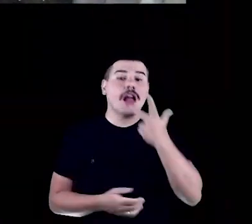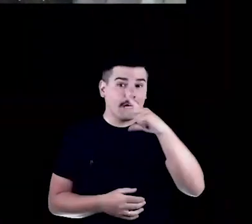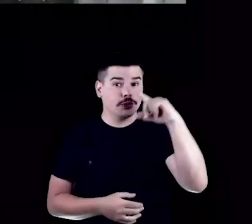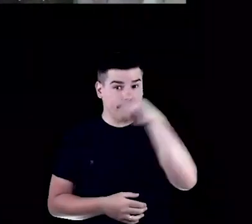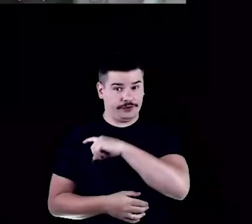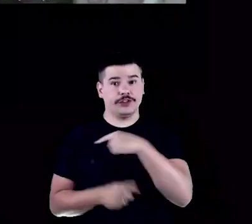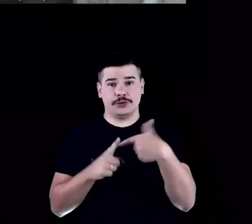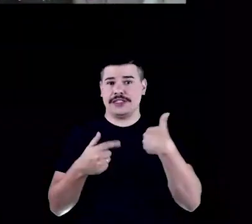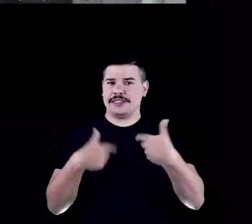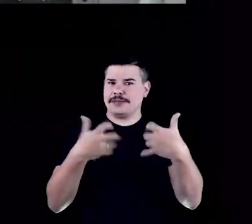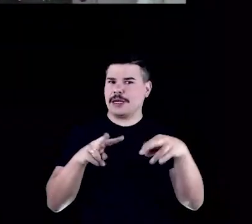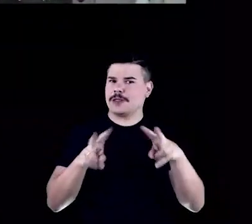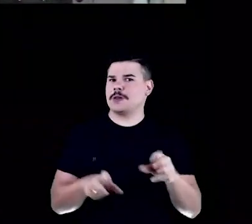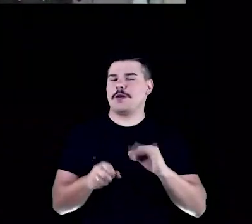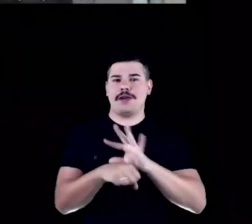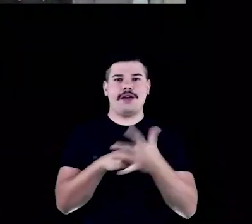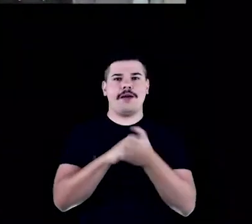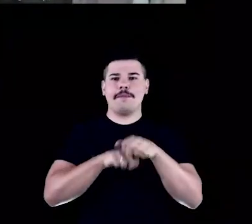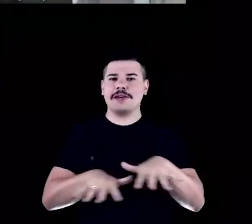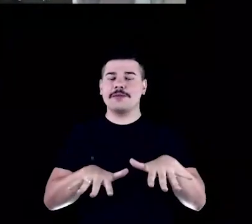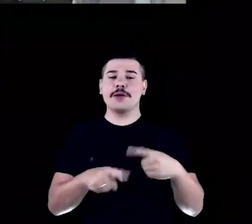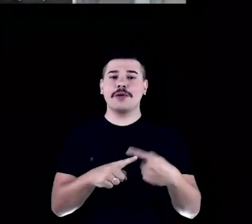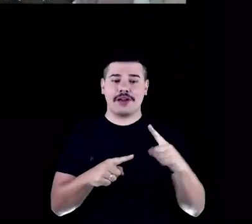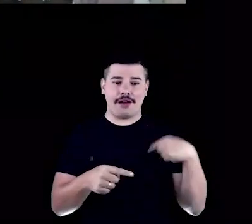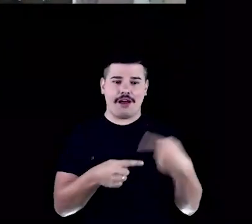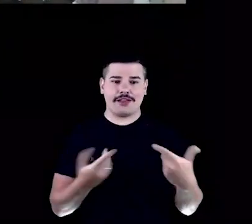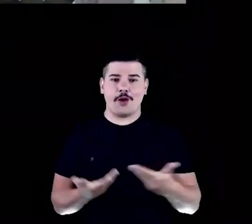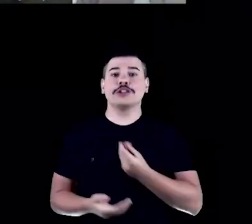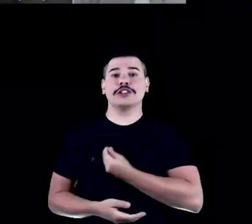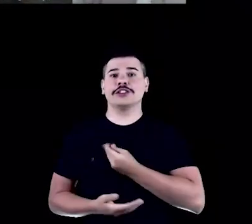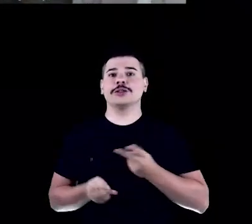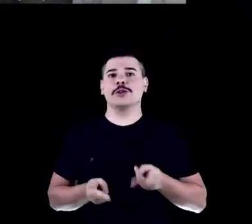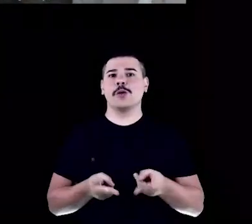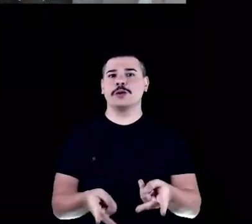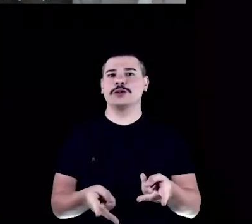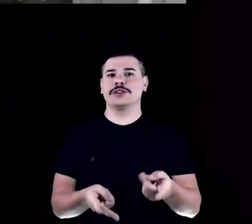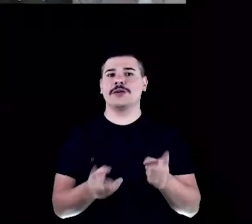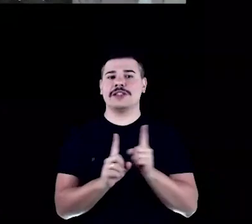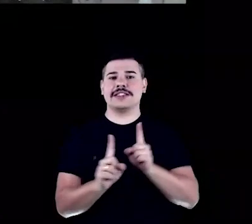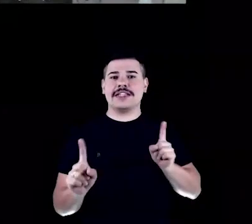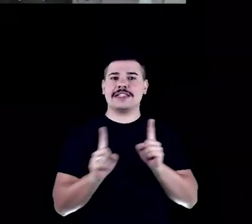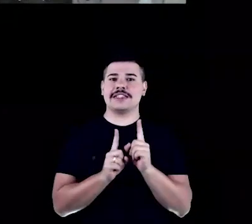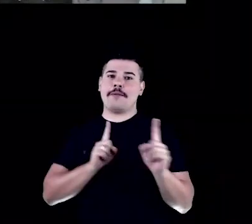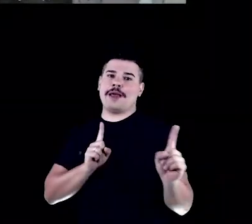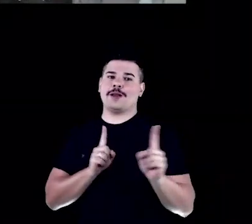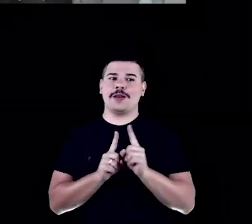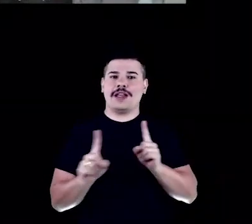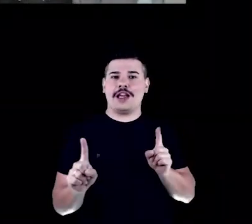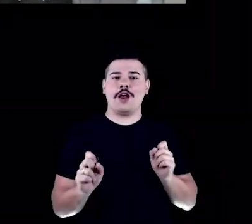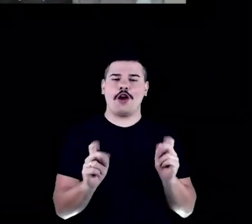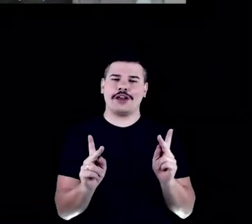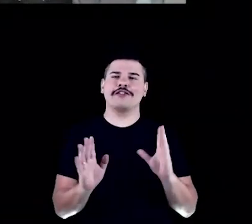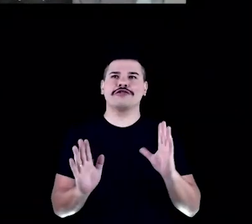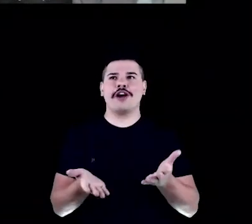Eu acho muito difícil falar sobre a pandemia, porque a gente muito ainda está nela, assim, né? Não tem um mínimo distanciamento, assim, mesmo